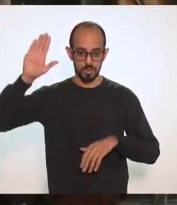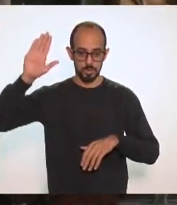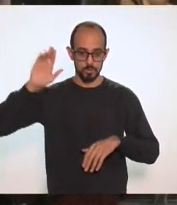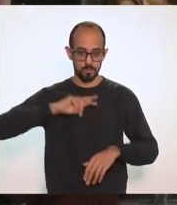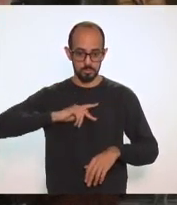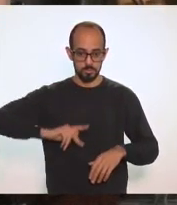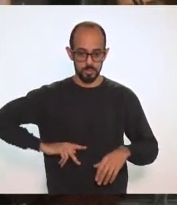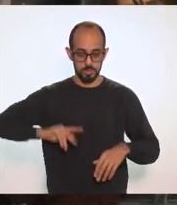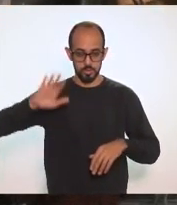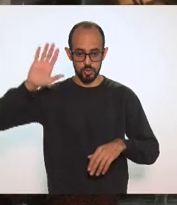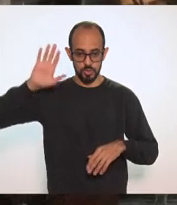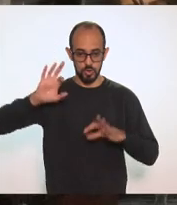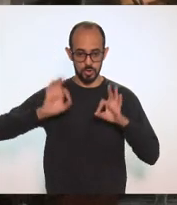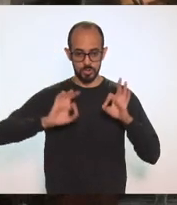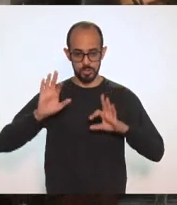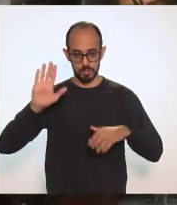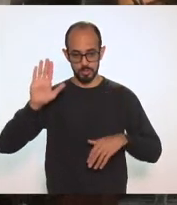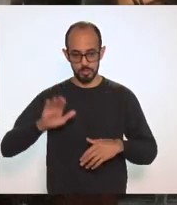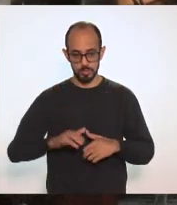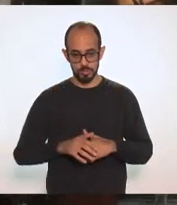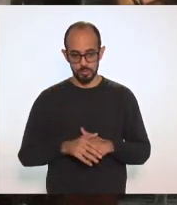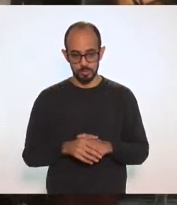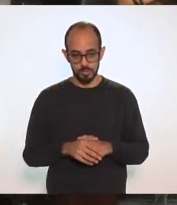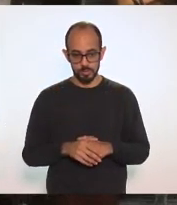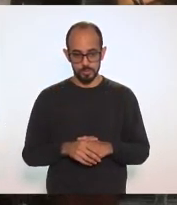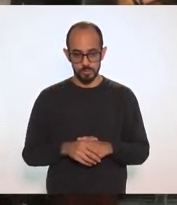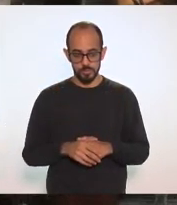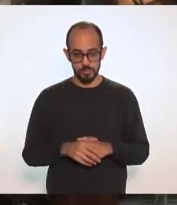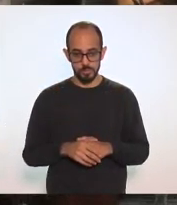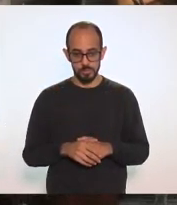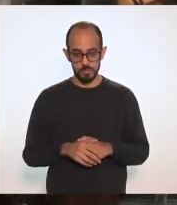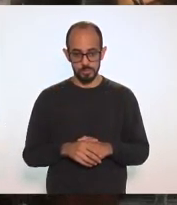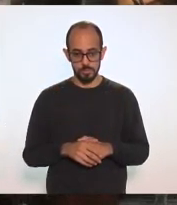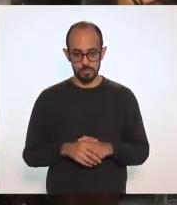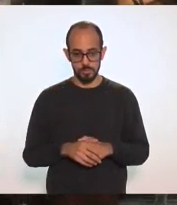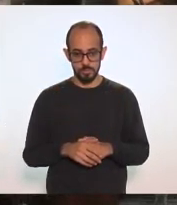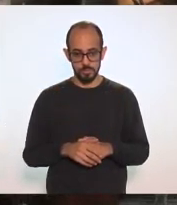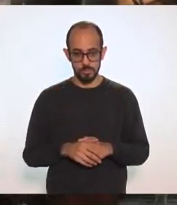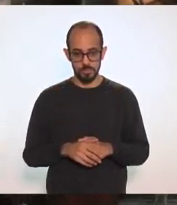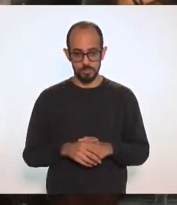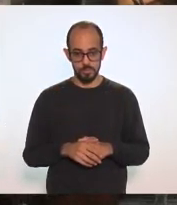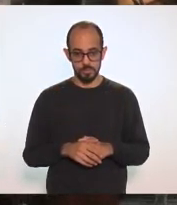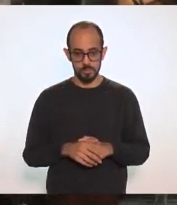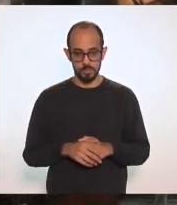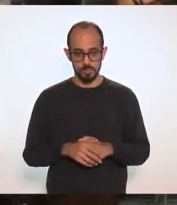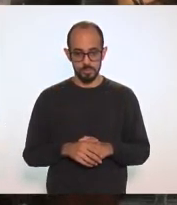no procedimento de compras dos municípios e do Estado. Questão de ordem.